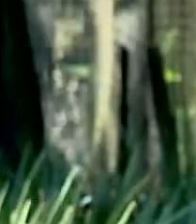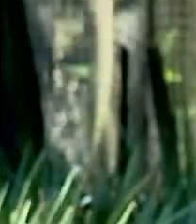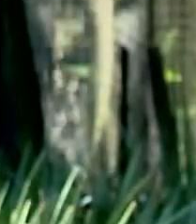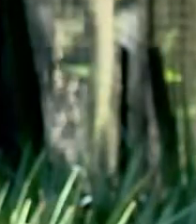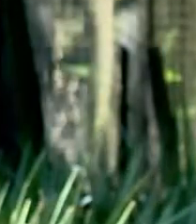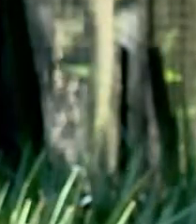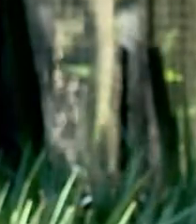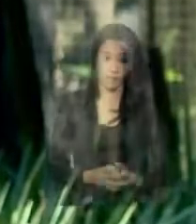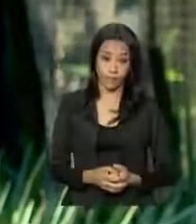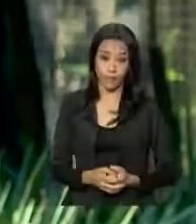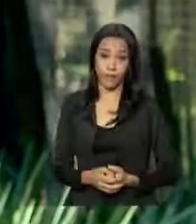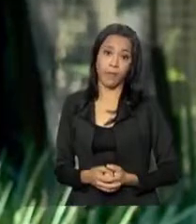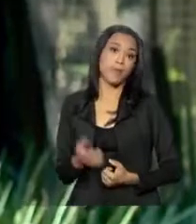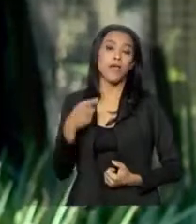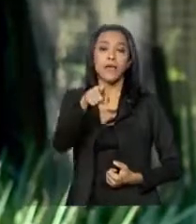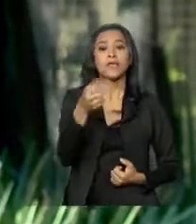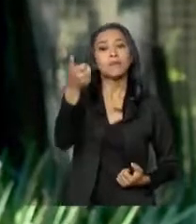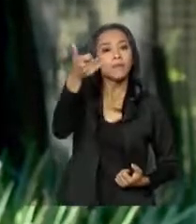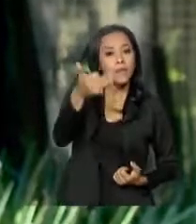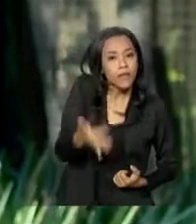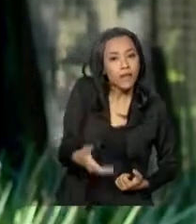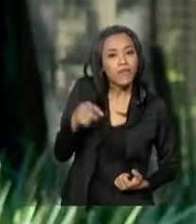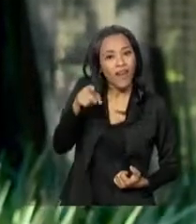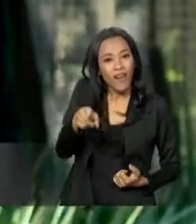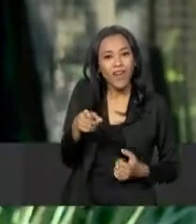É uma espécie que está ameaçada de extinção